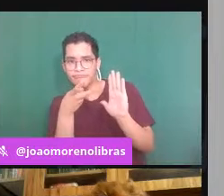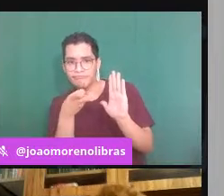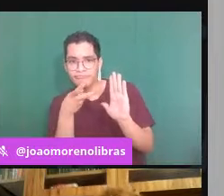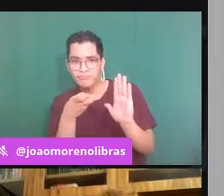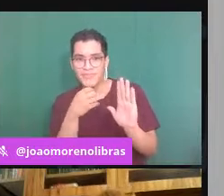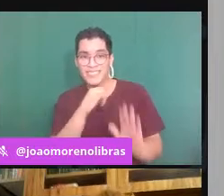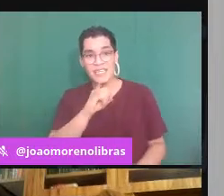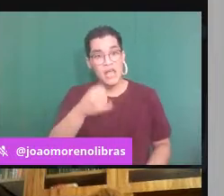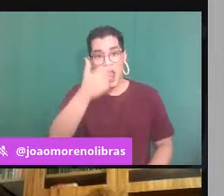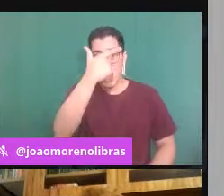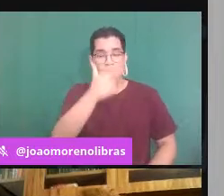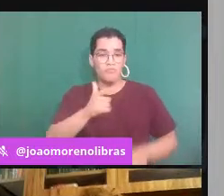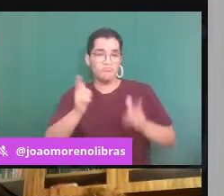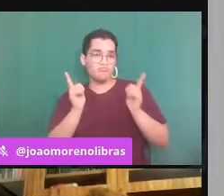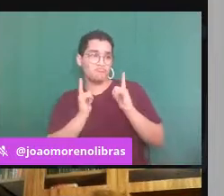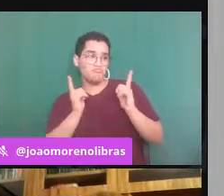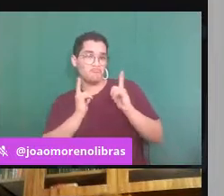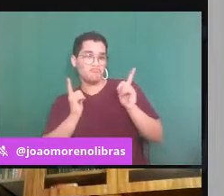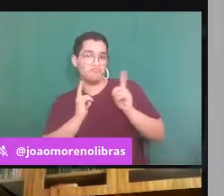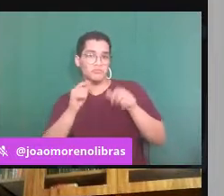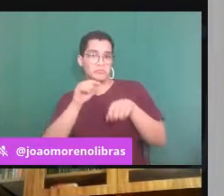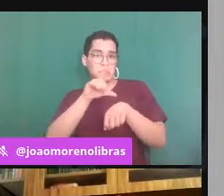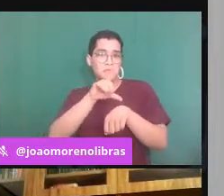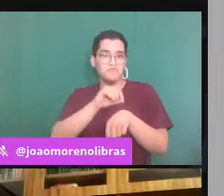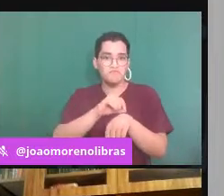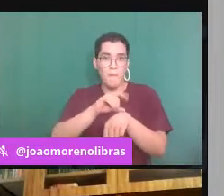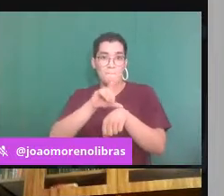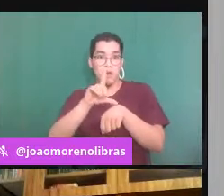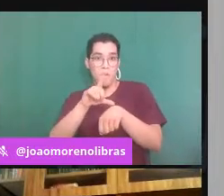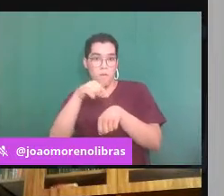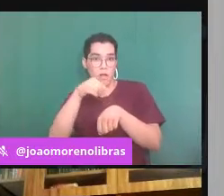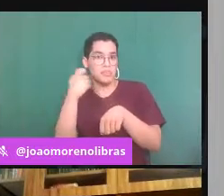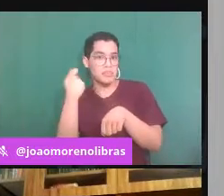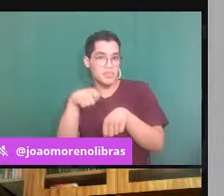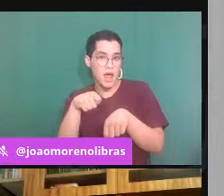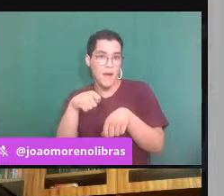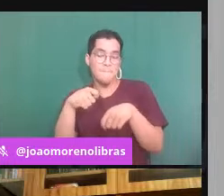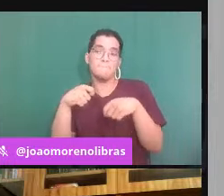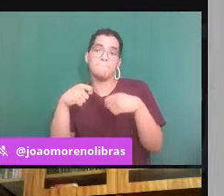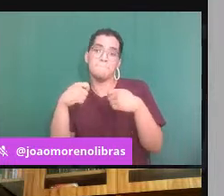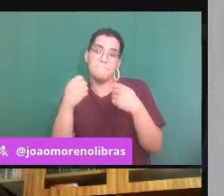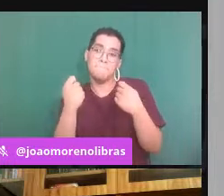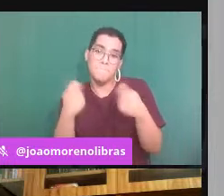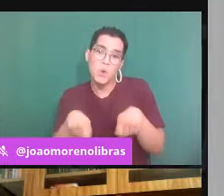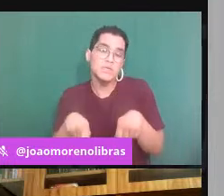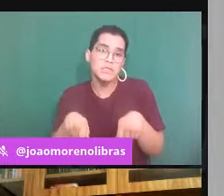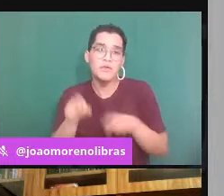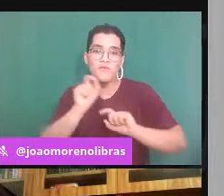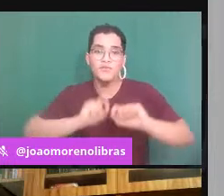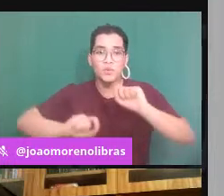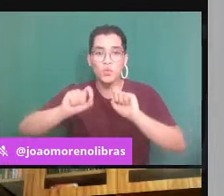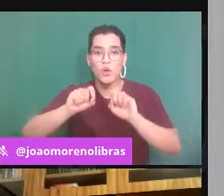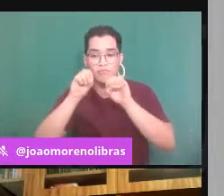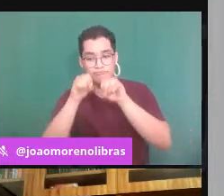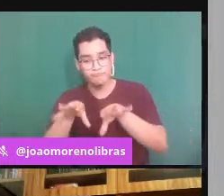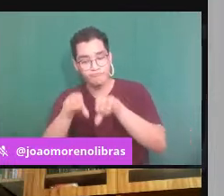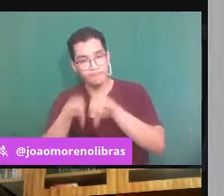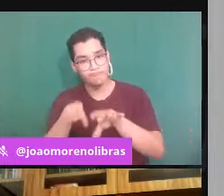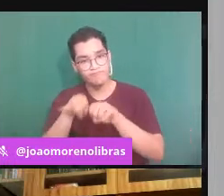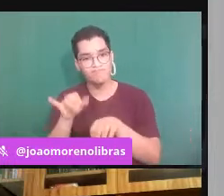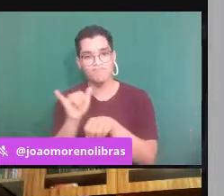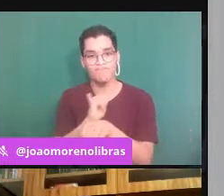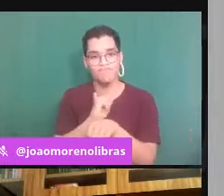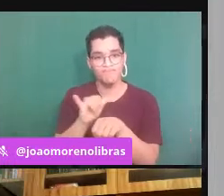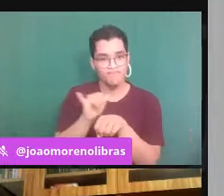podemos pensar também em procedimentos para o ensino. Mas seguramente não podemos chegar a procedimentos de ensino